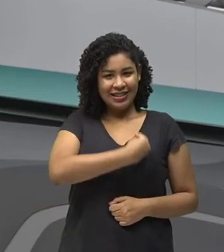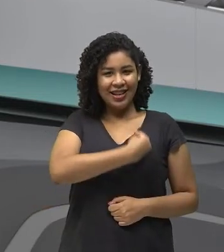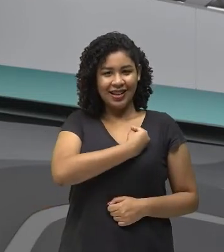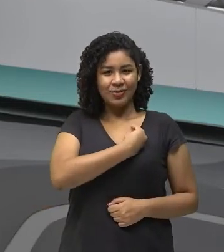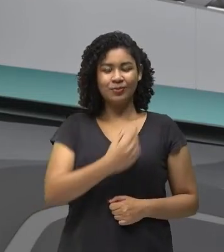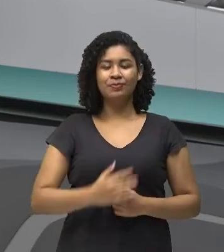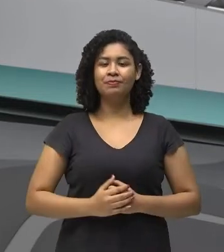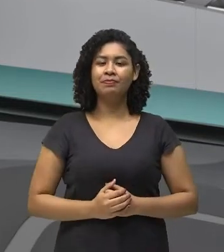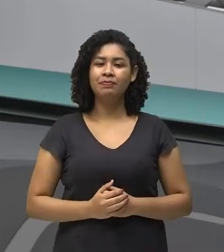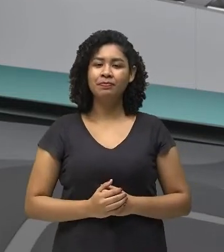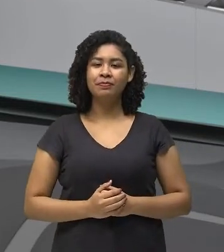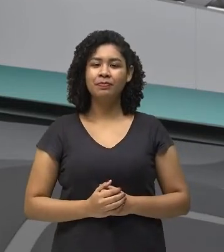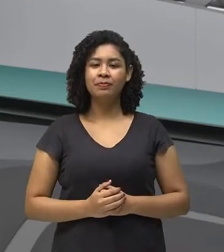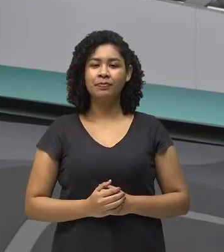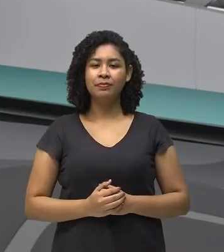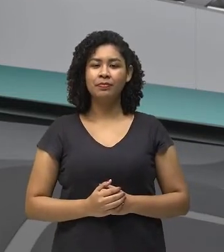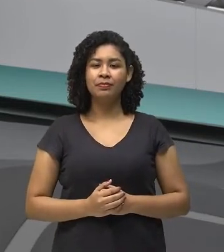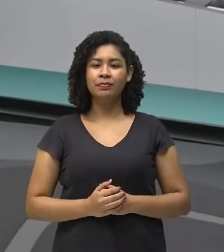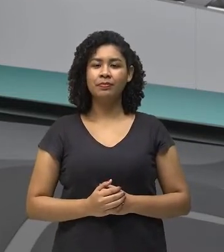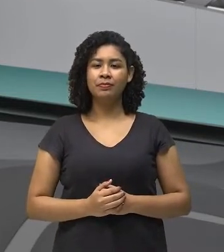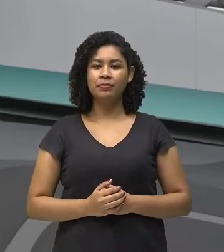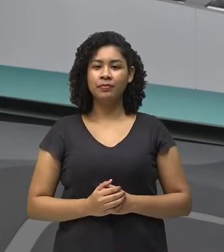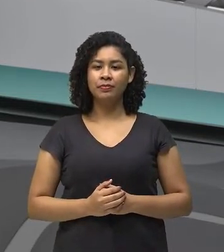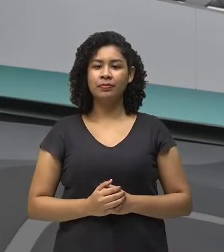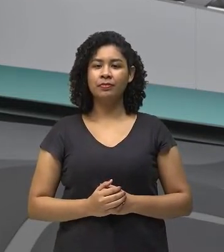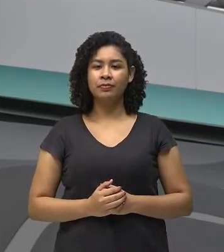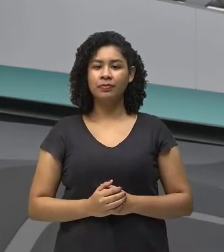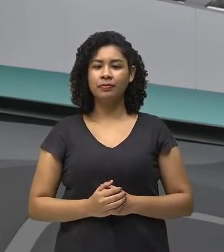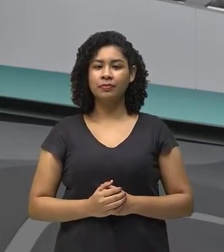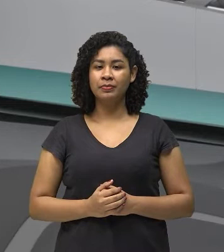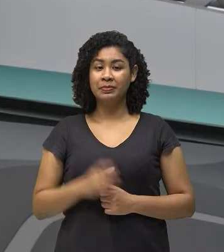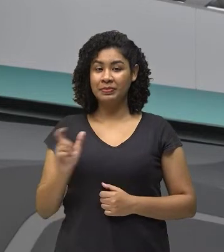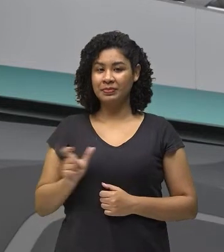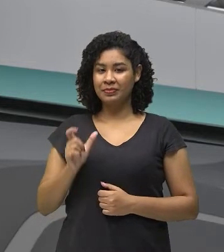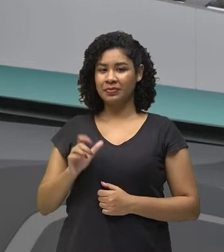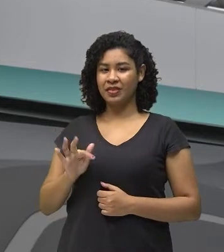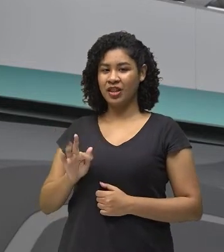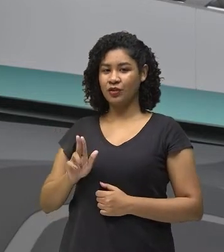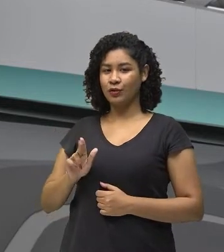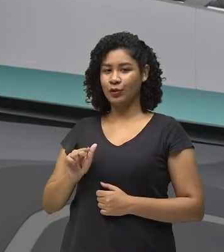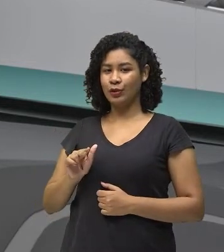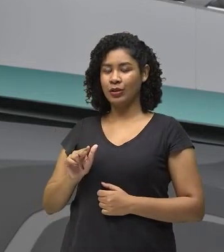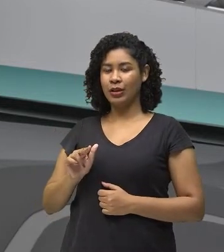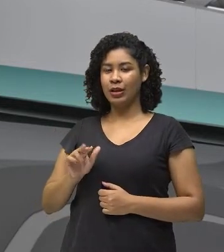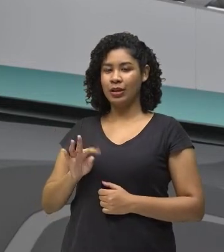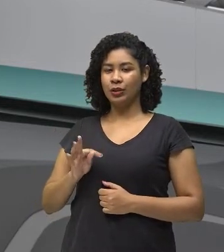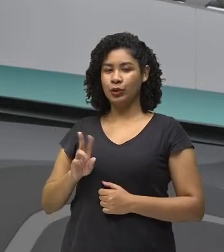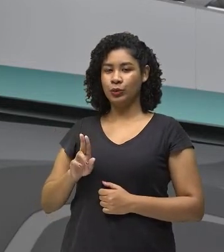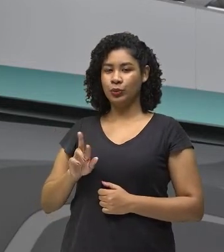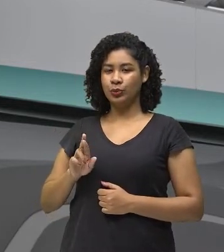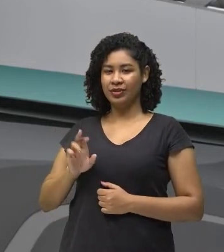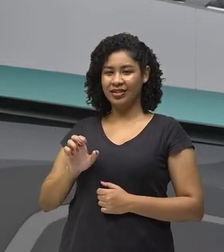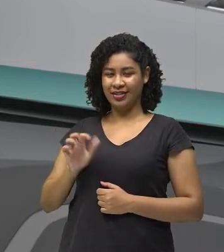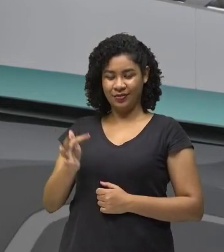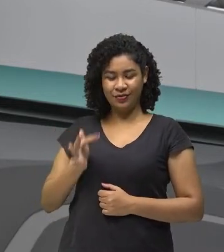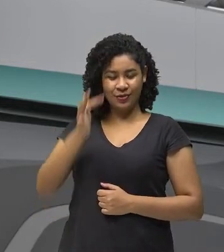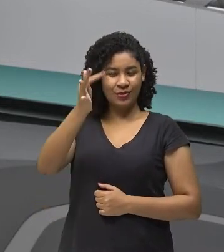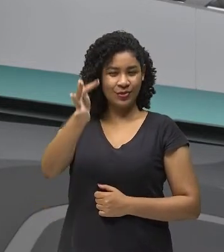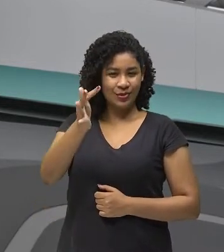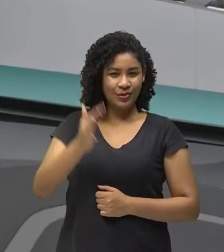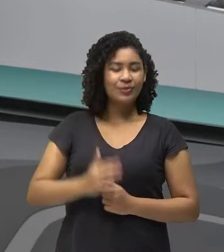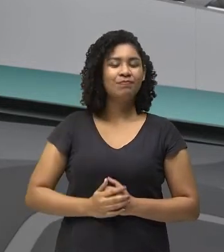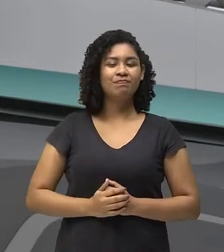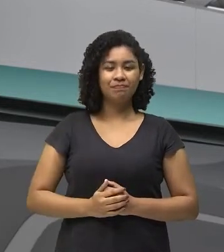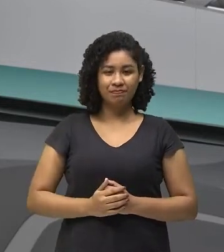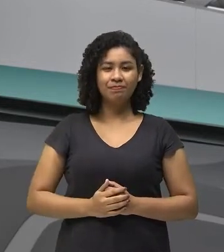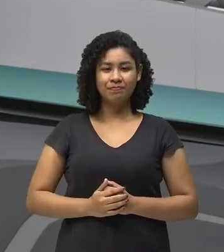future, ó, future, futuro, palavra cognata? Future, futuro. Even more than it is today. Então, muito mais do